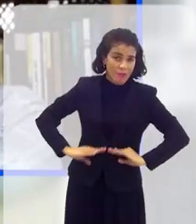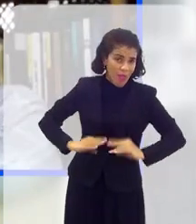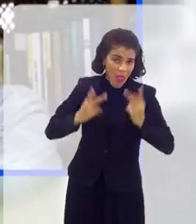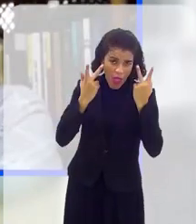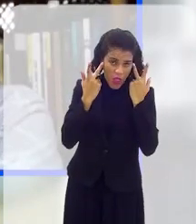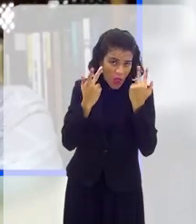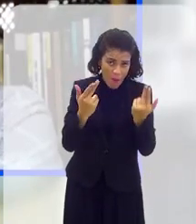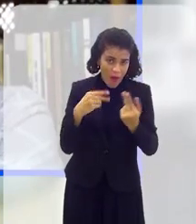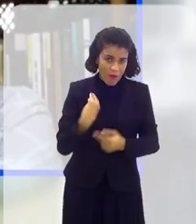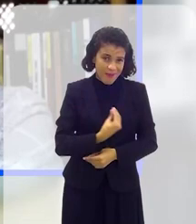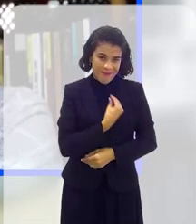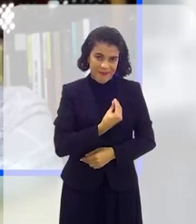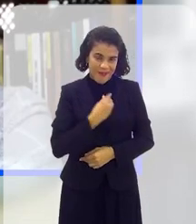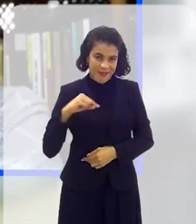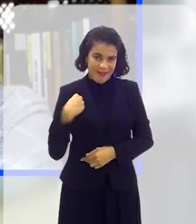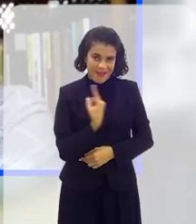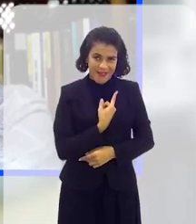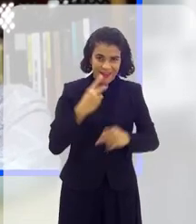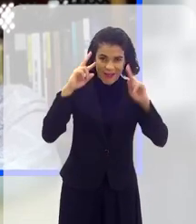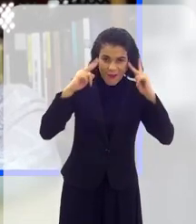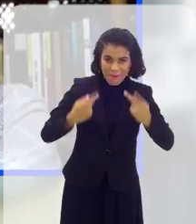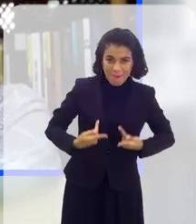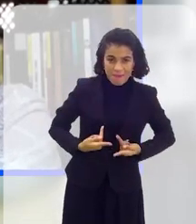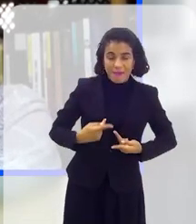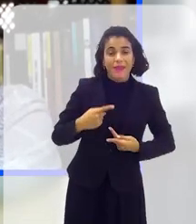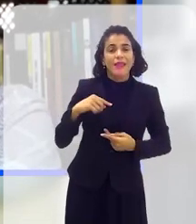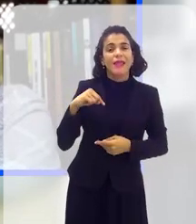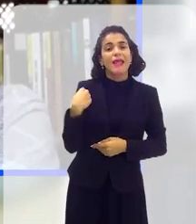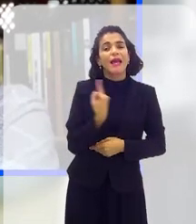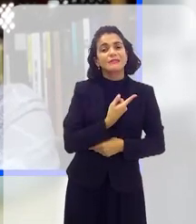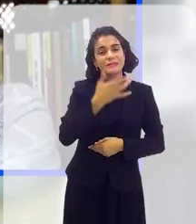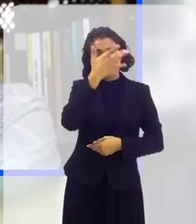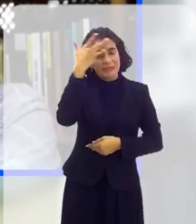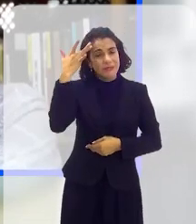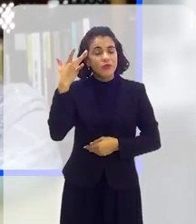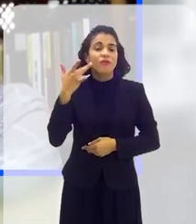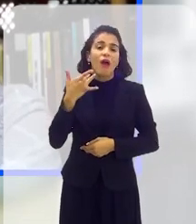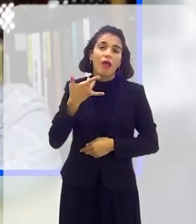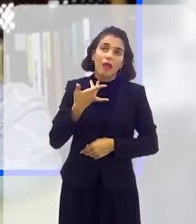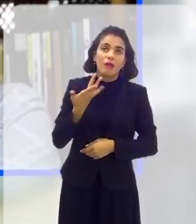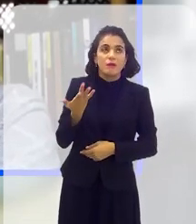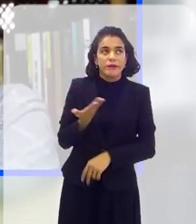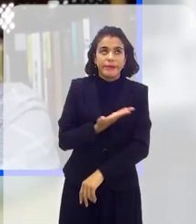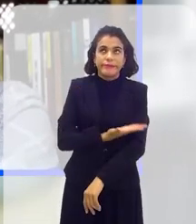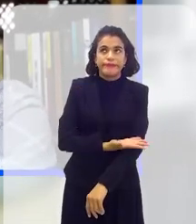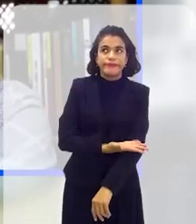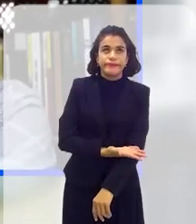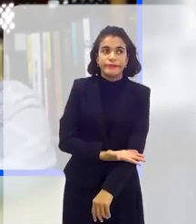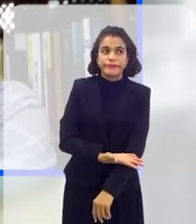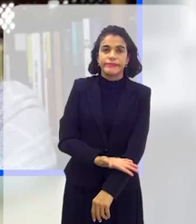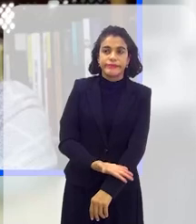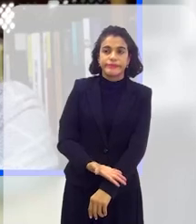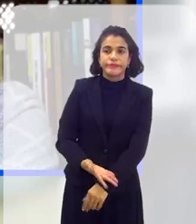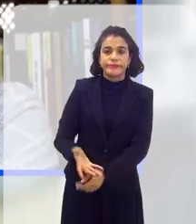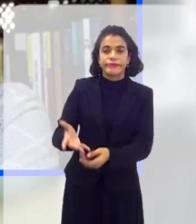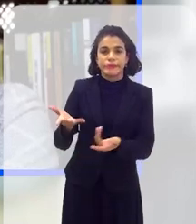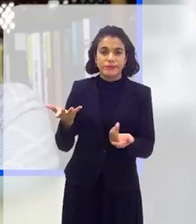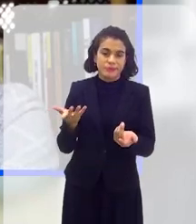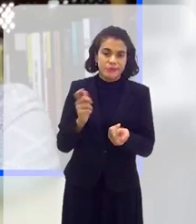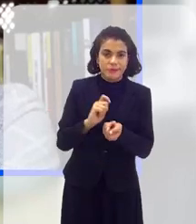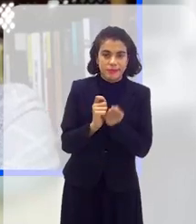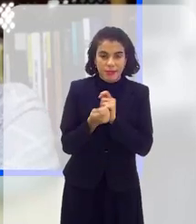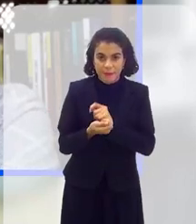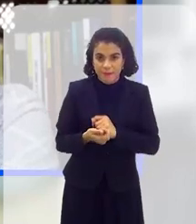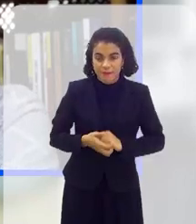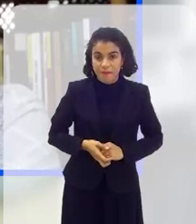elas são muito comuns na vida das pessoas. E as pessoas vão superando, né? Ou vão convivendo com essas decepções e vão